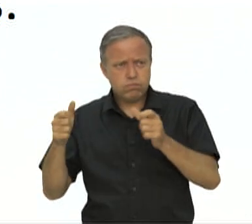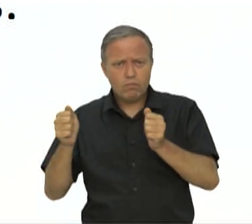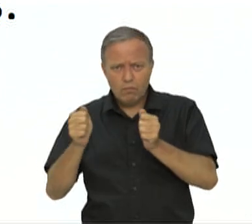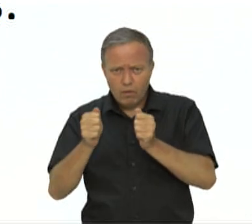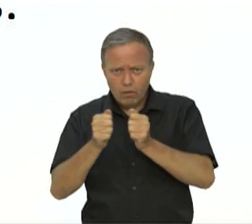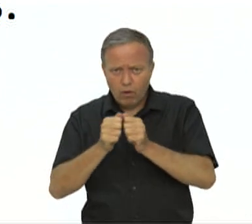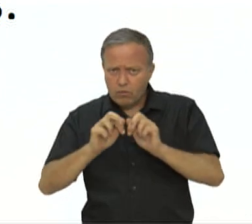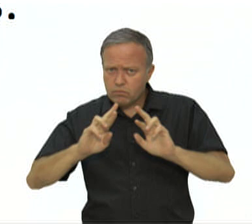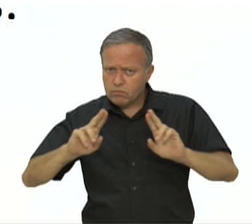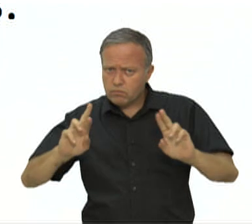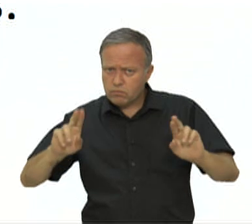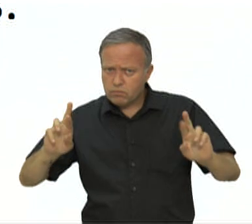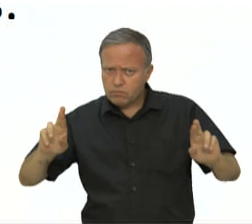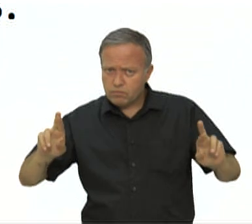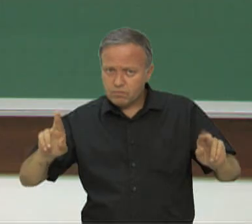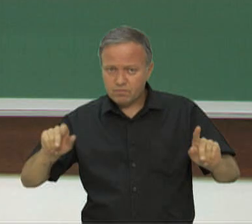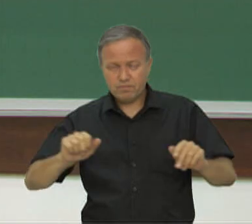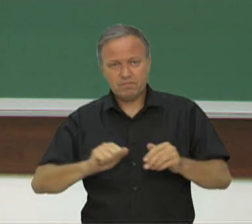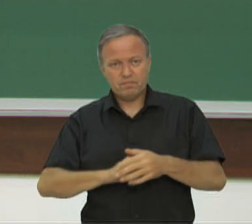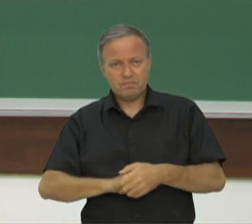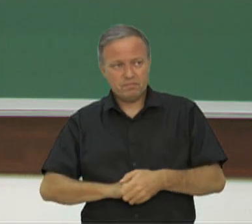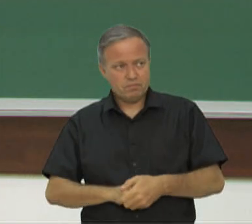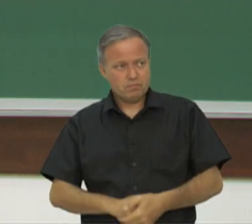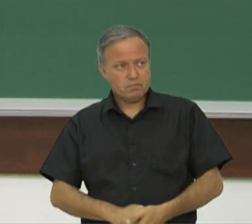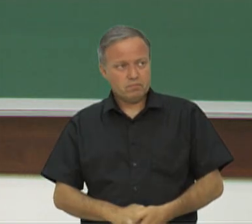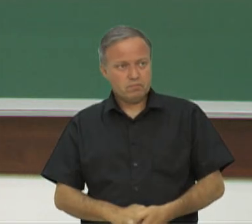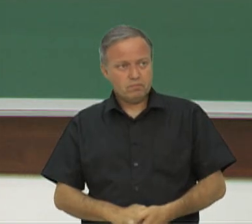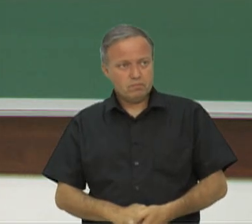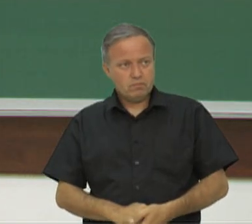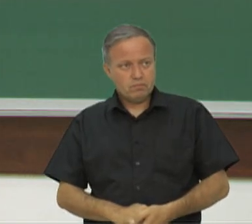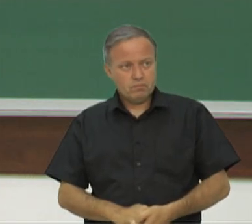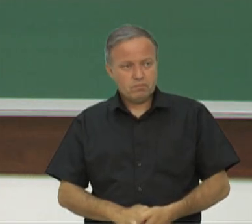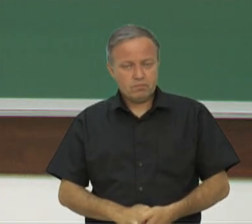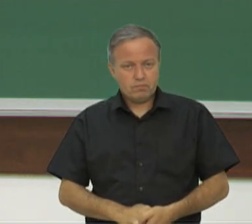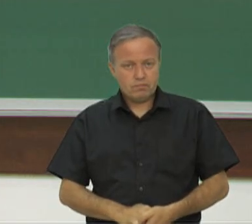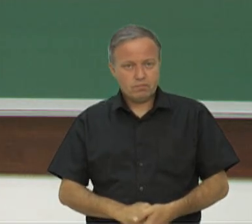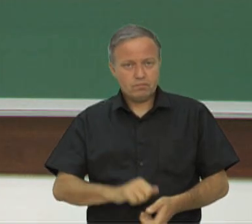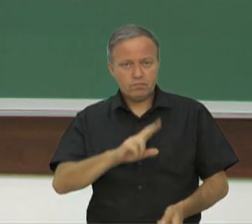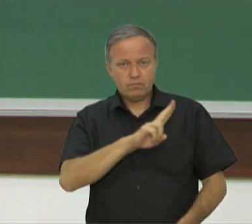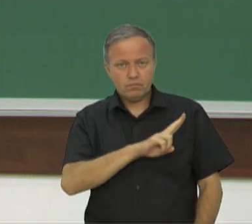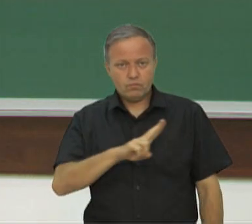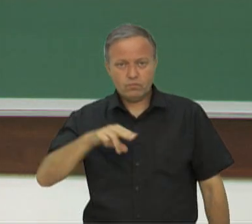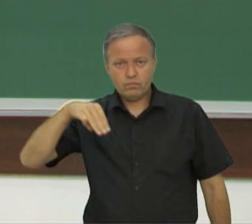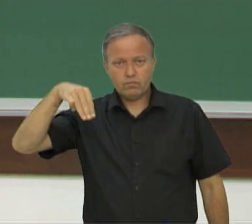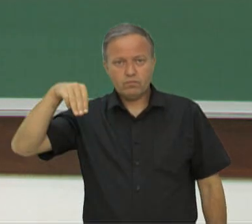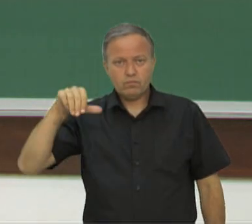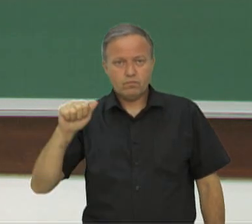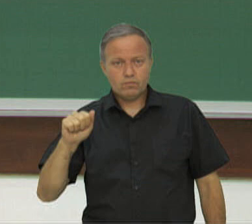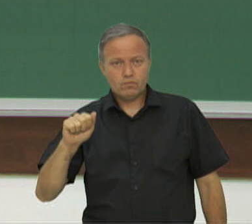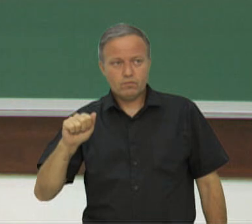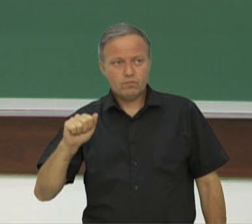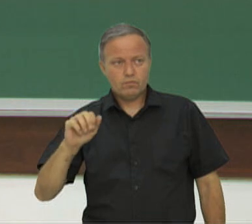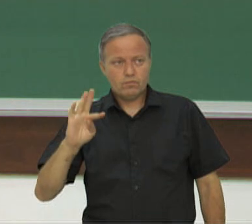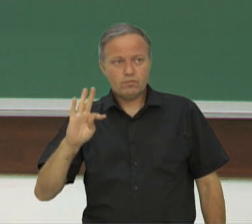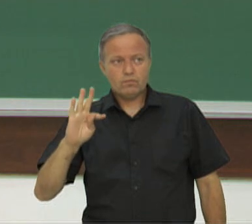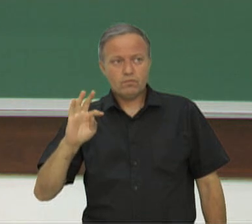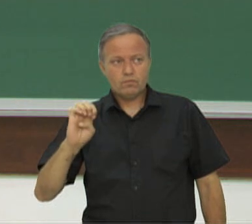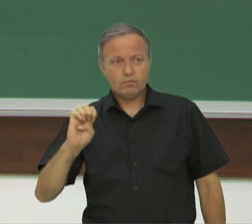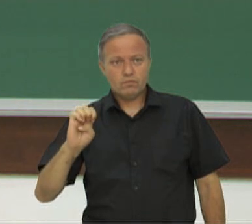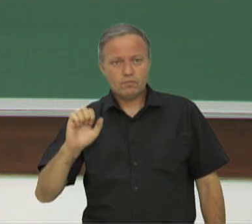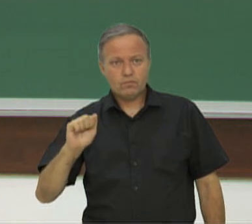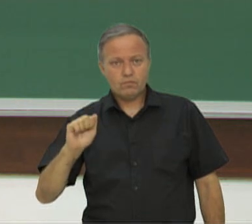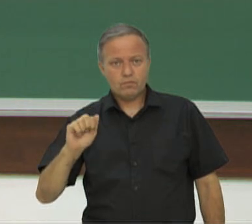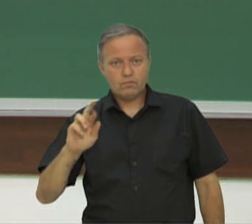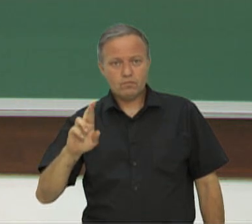materialidades diversas. Muito bem, o que que é materialidades diversas? São vários tipos de